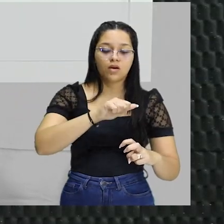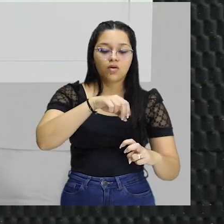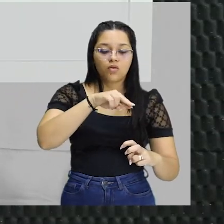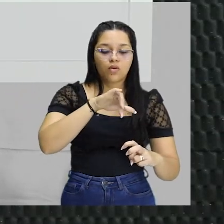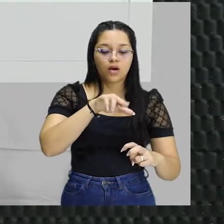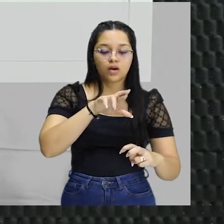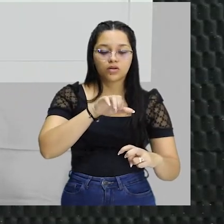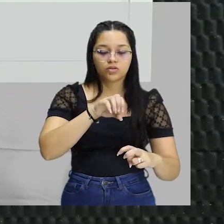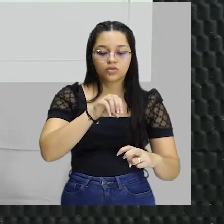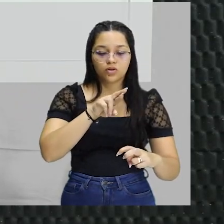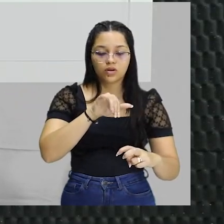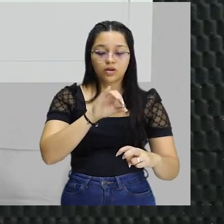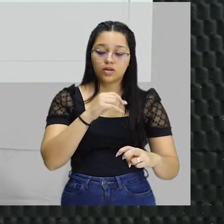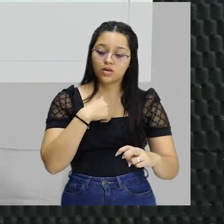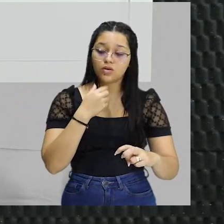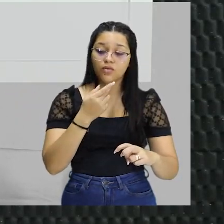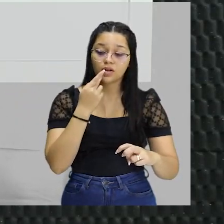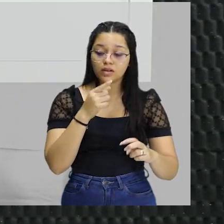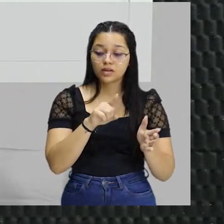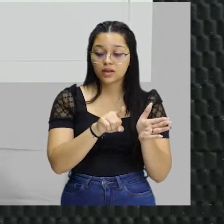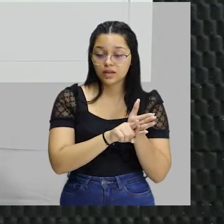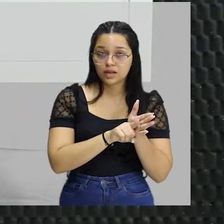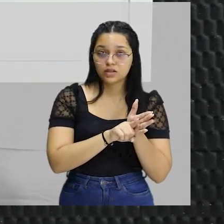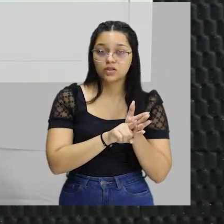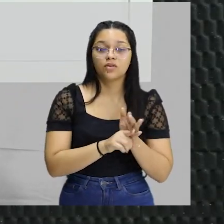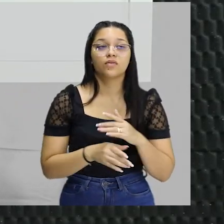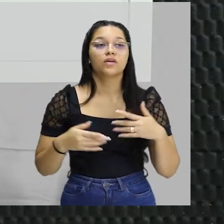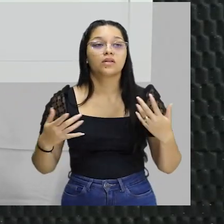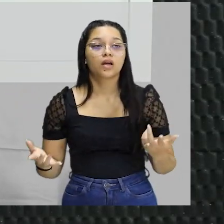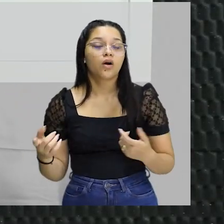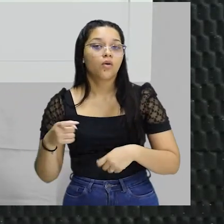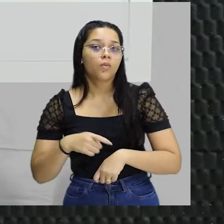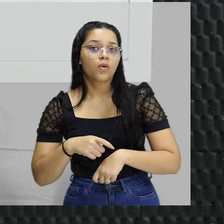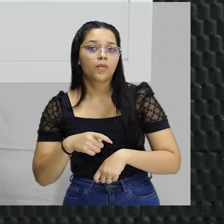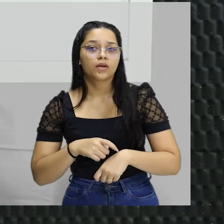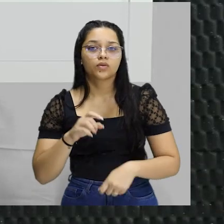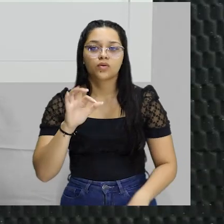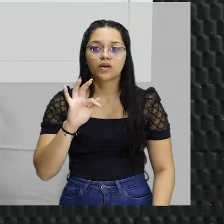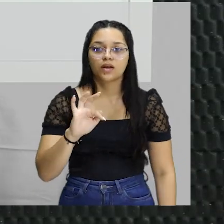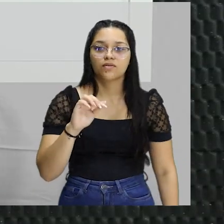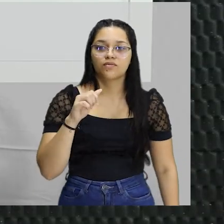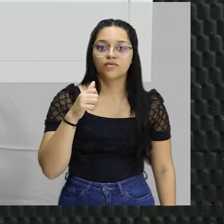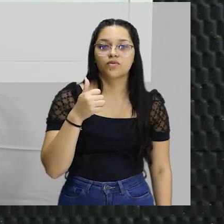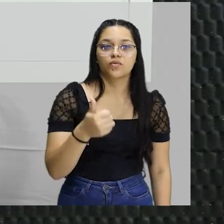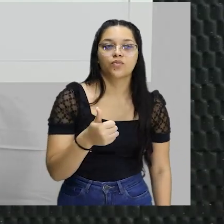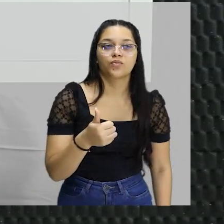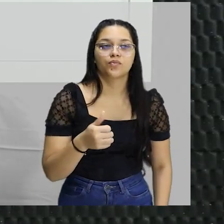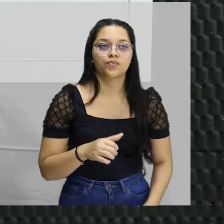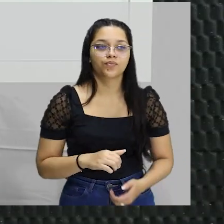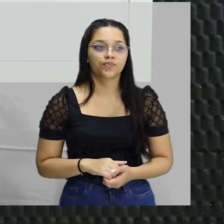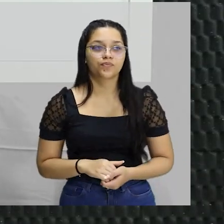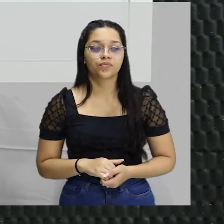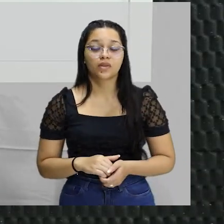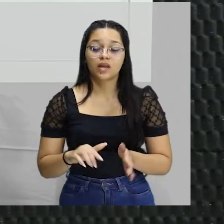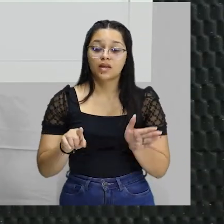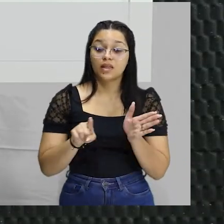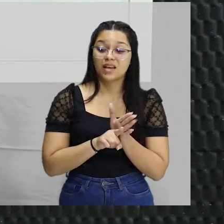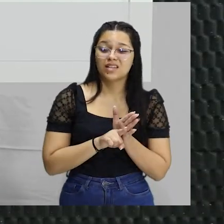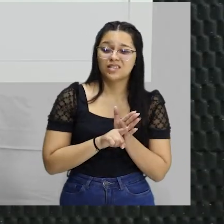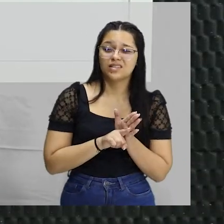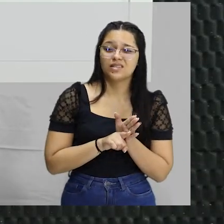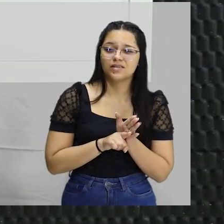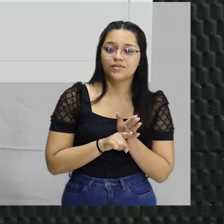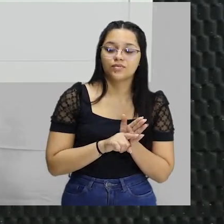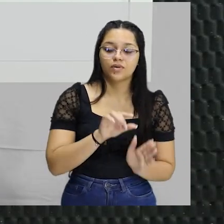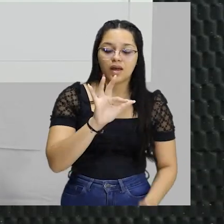anti-horário que eu estou dizendo que é negativo. Então, o momento F1 ele é negativo, ó. Ele